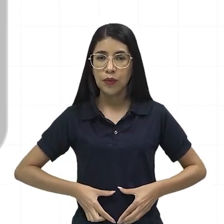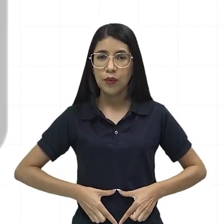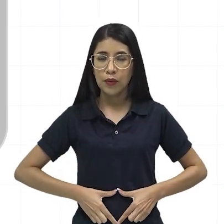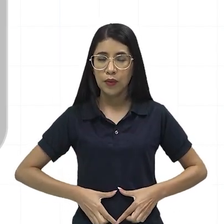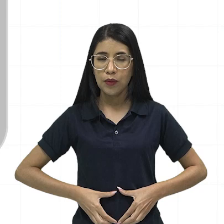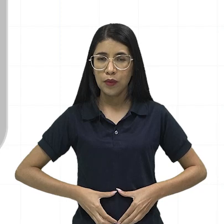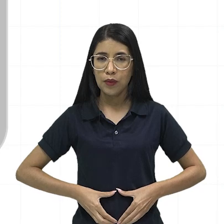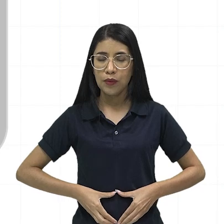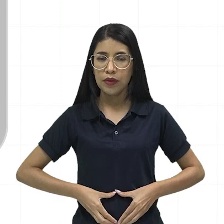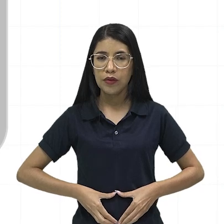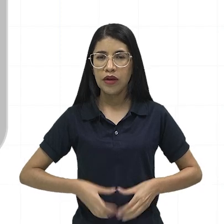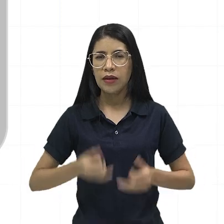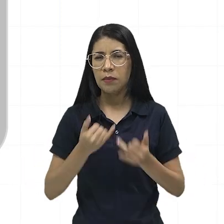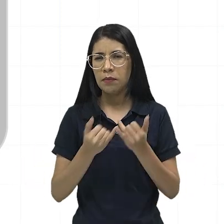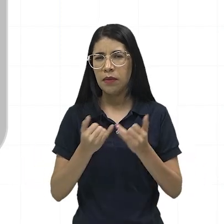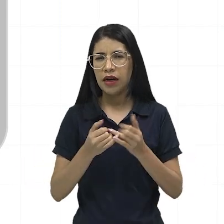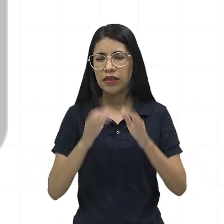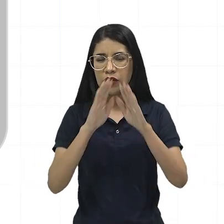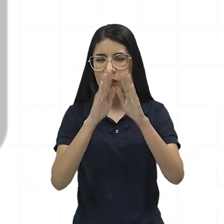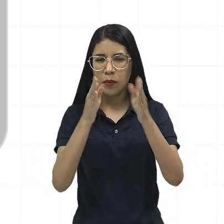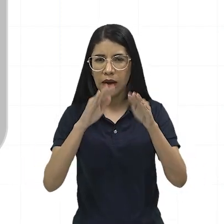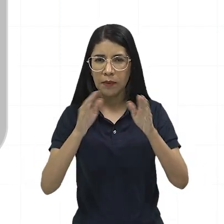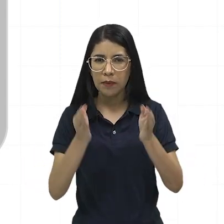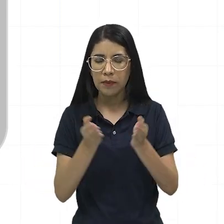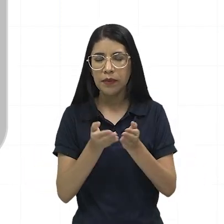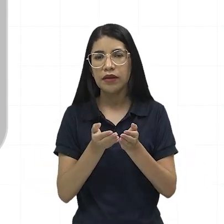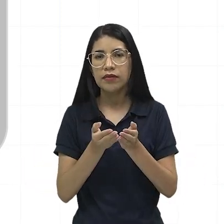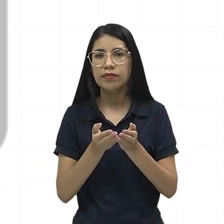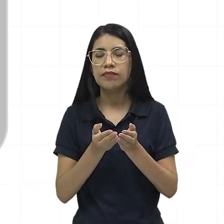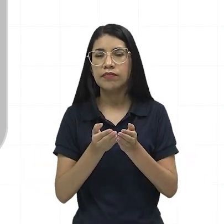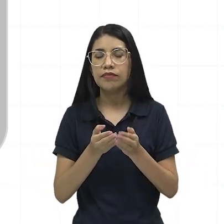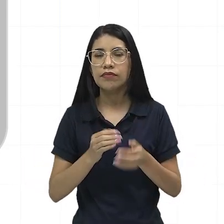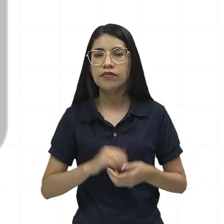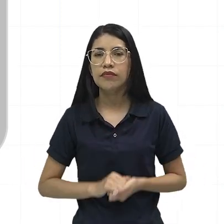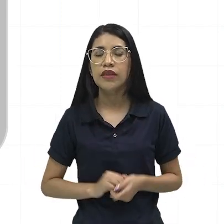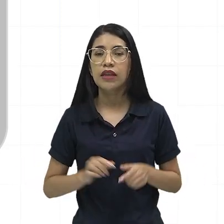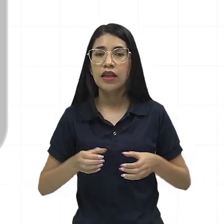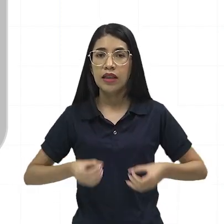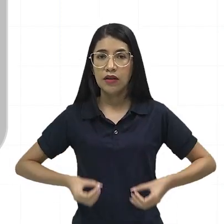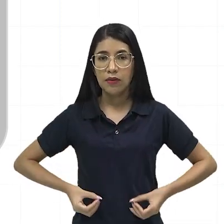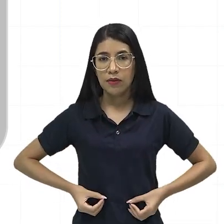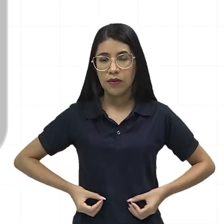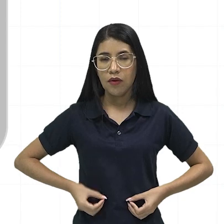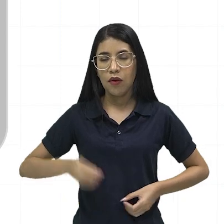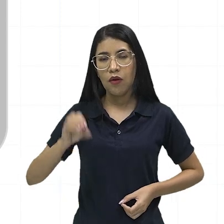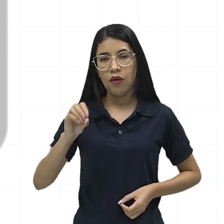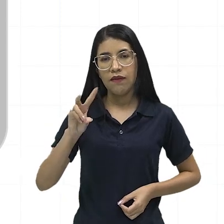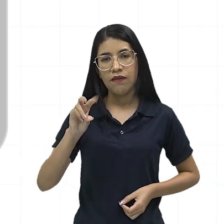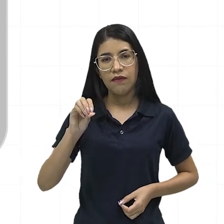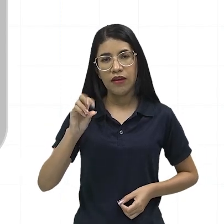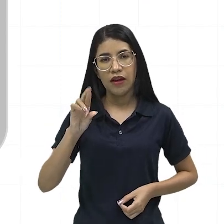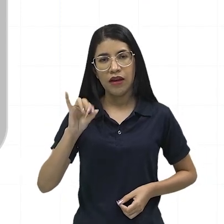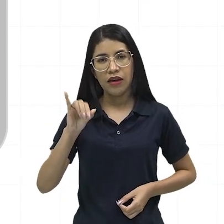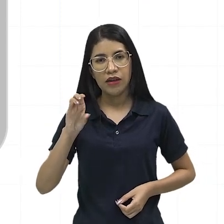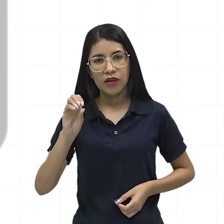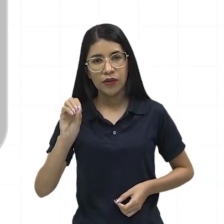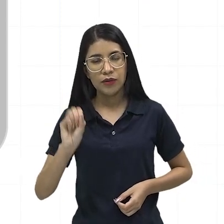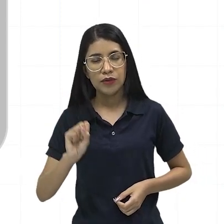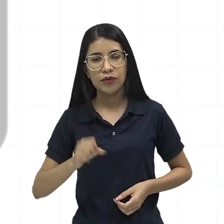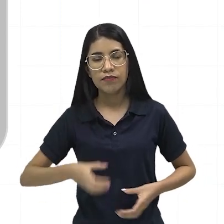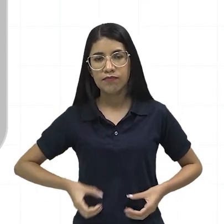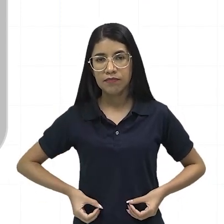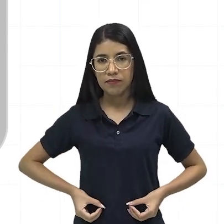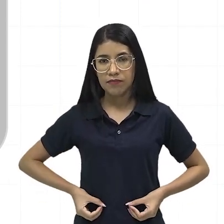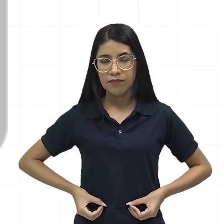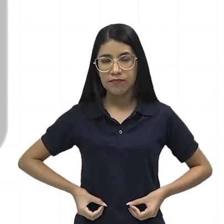tem um formato de uma pera invertida. Ele tem aí os ovários que você observa aí na legenda,